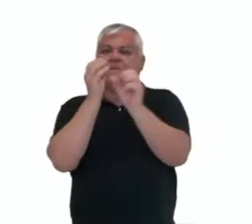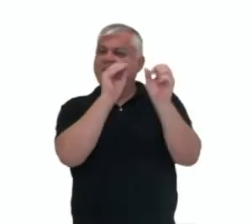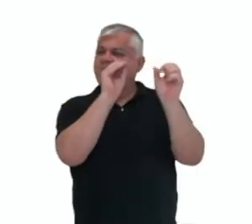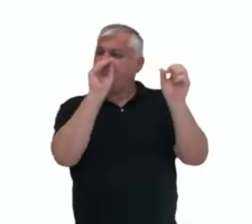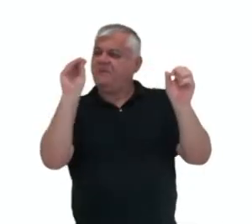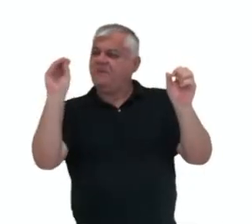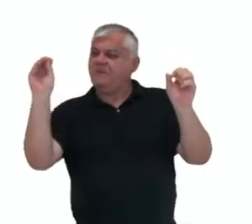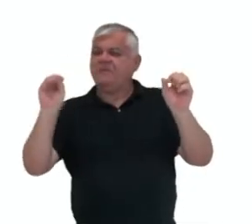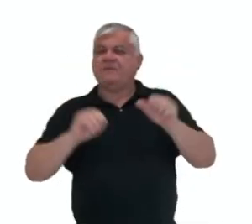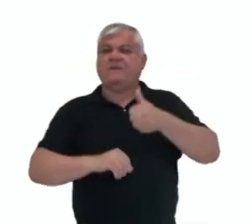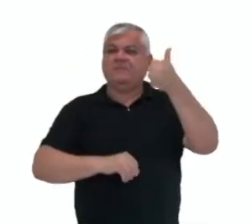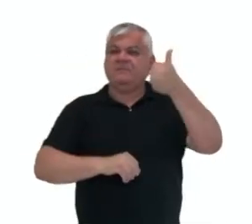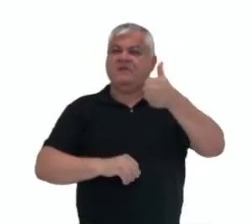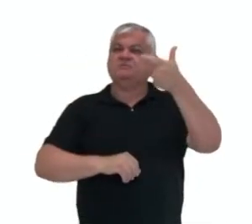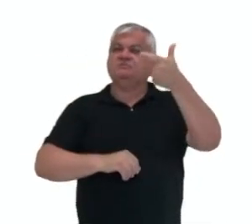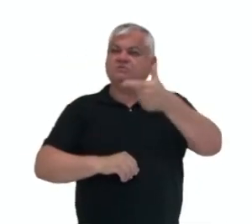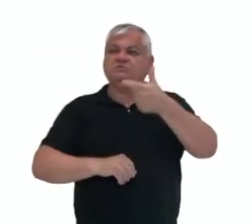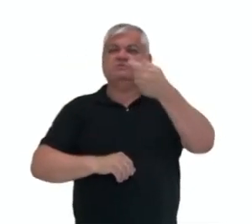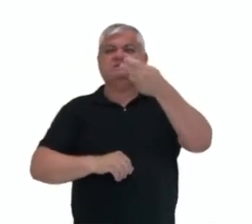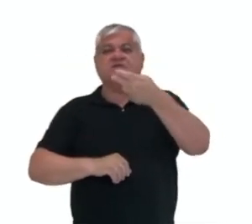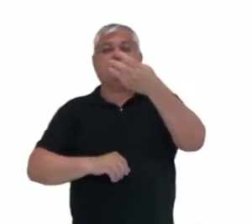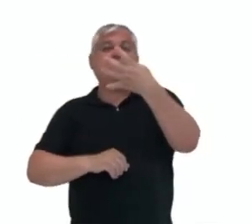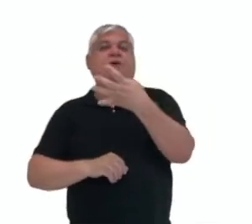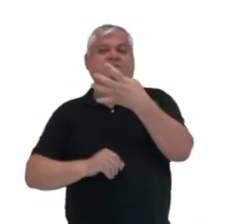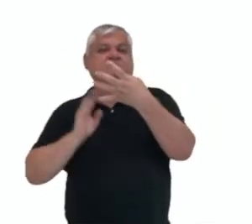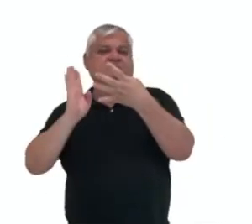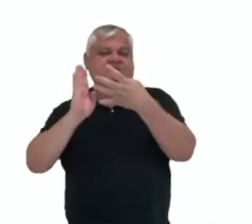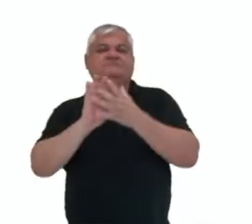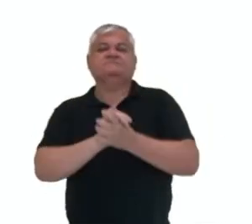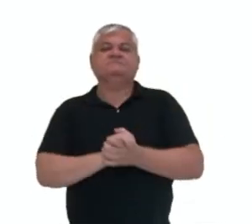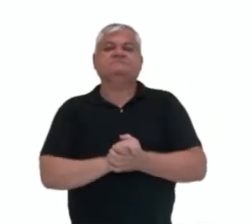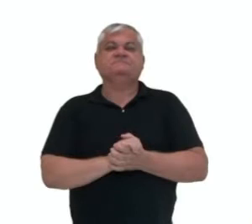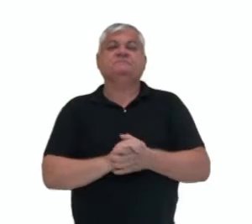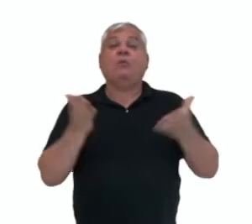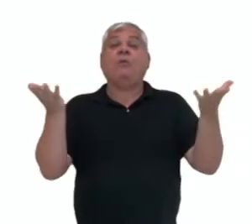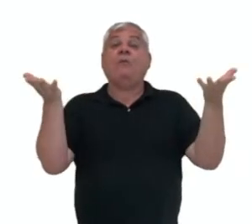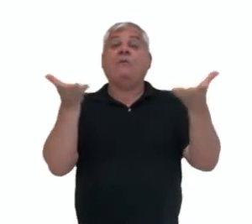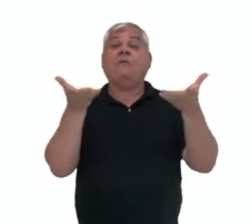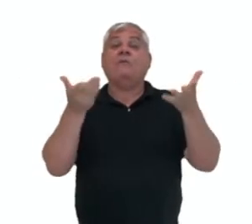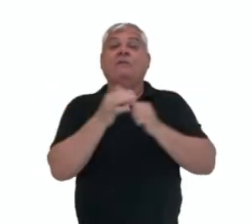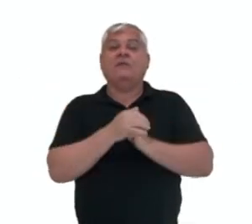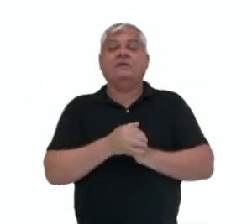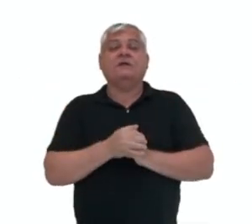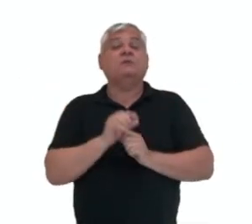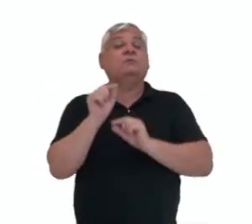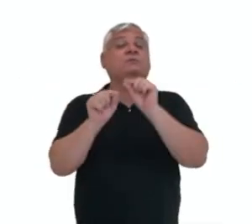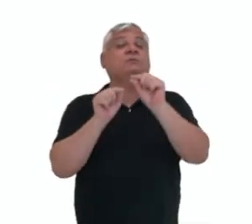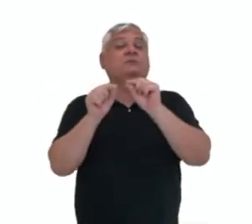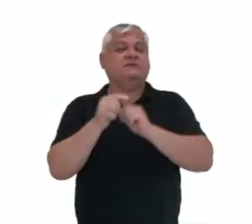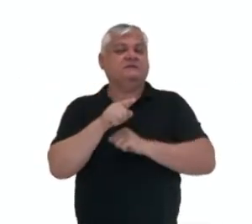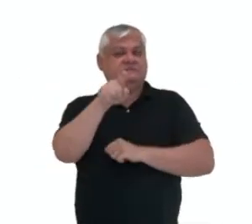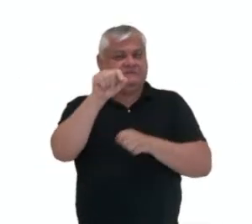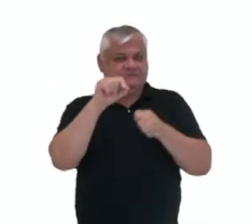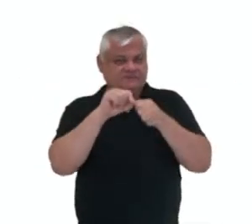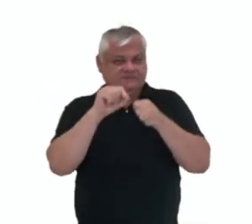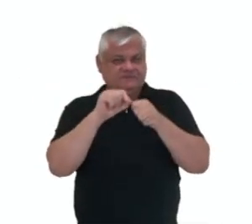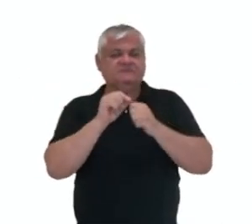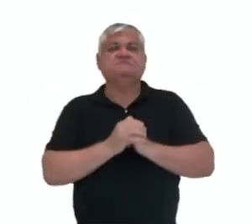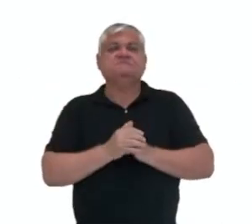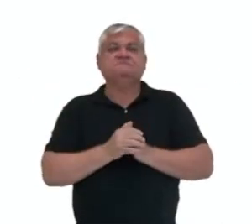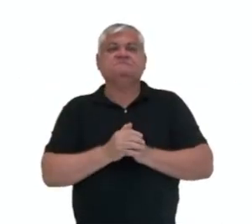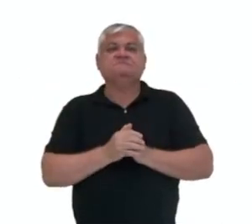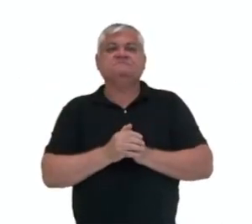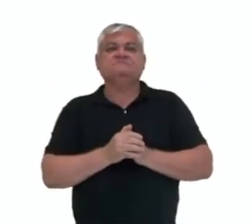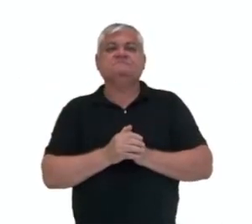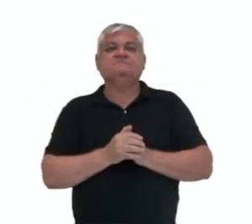primeiro, segundo, terceiro e quarto bimestre, tá bom? Então, agora, olha só, qual que é a ideia que vocês têm que representar aqui?